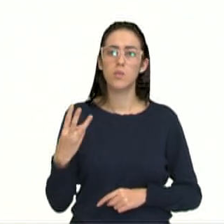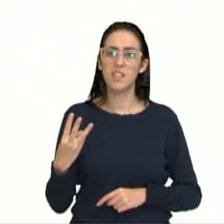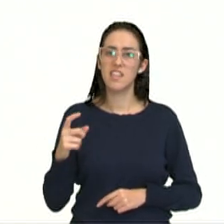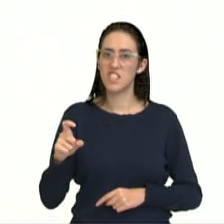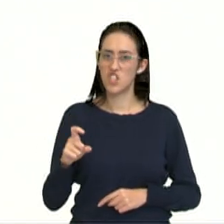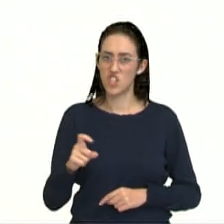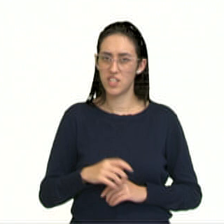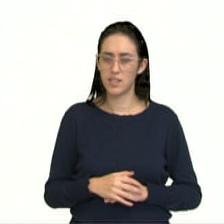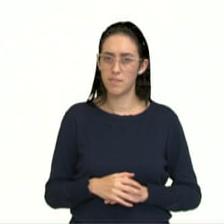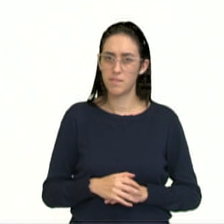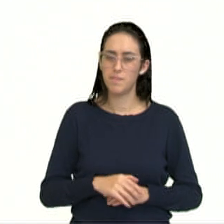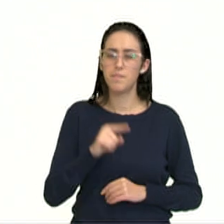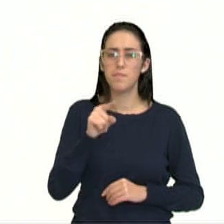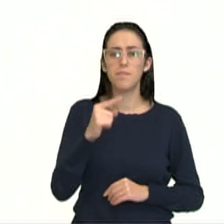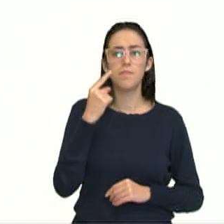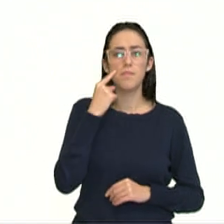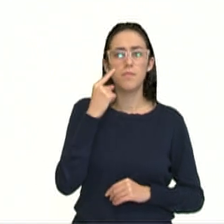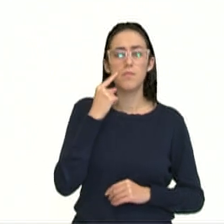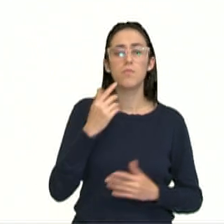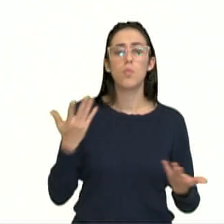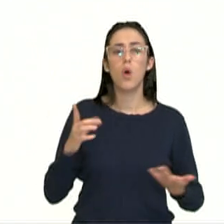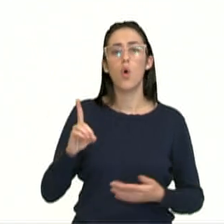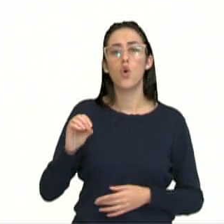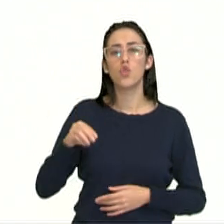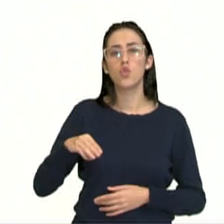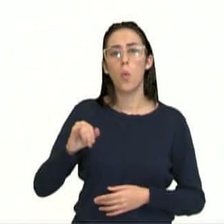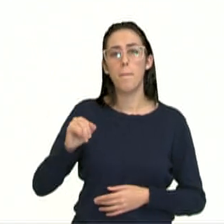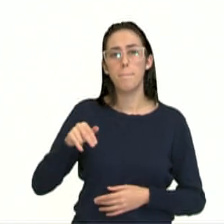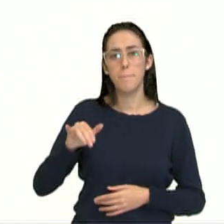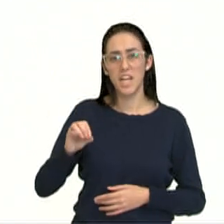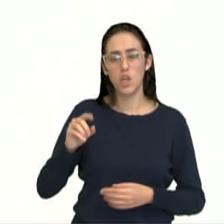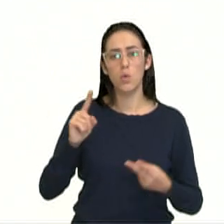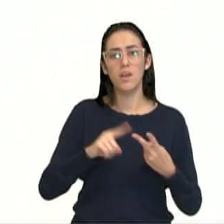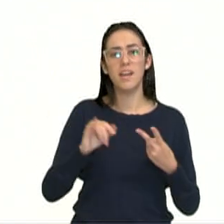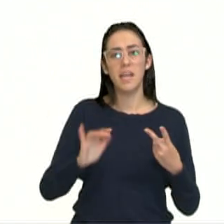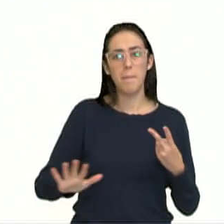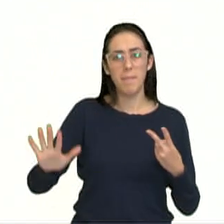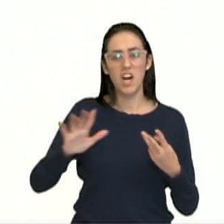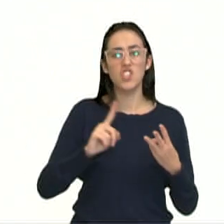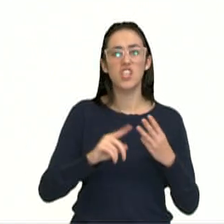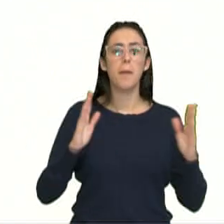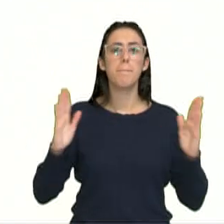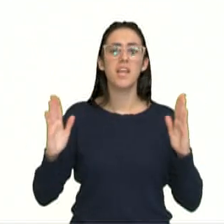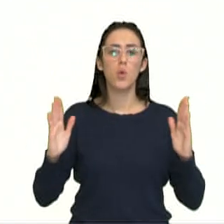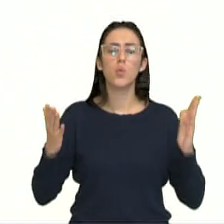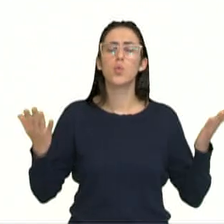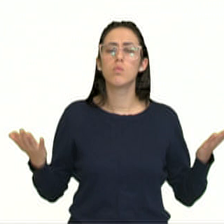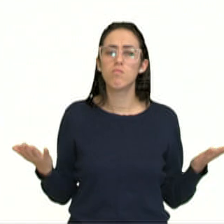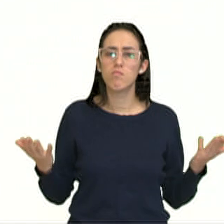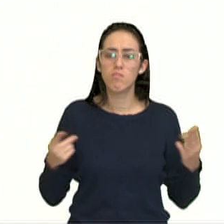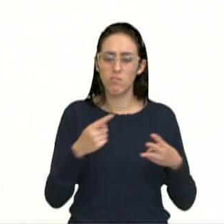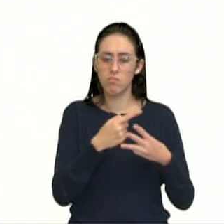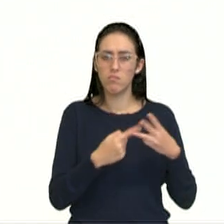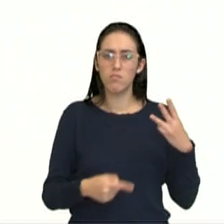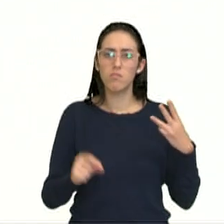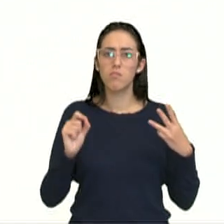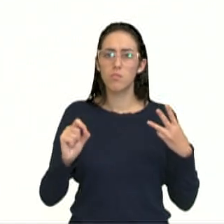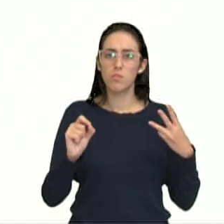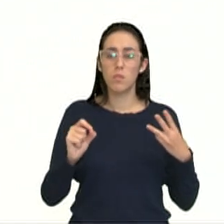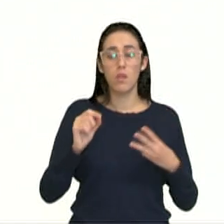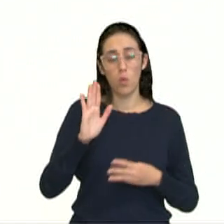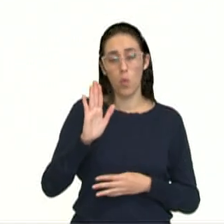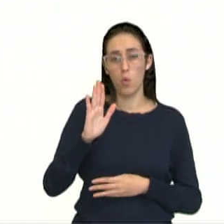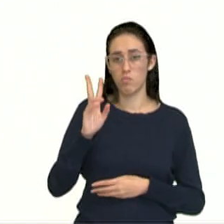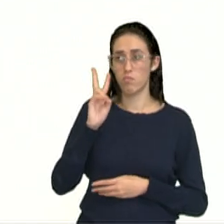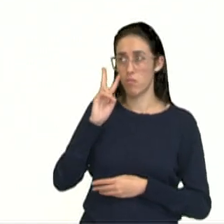3x. Determine o domínio, a imagem e o período dessa função. Então, o que eu posso